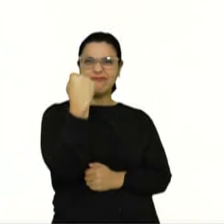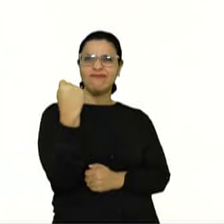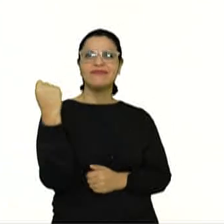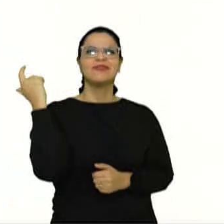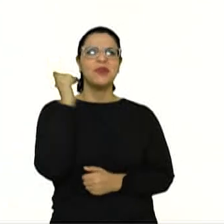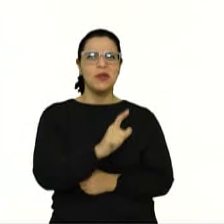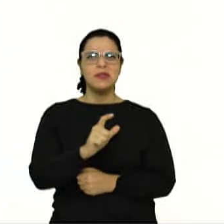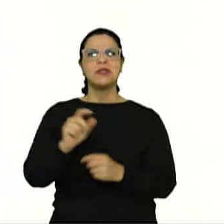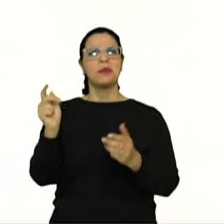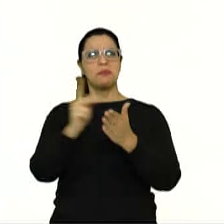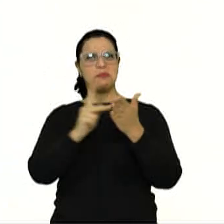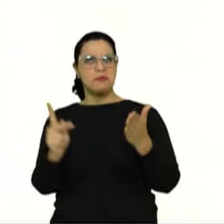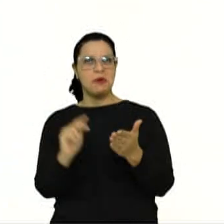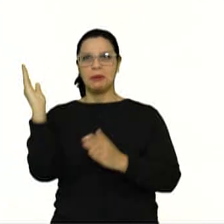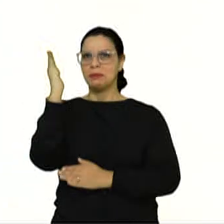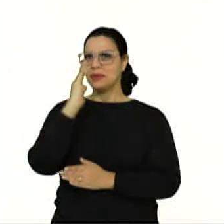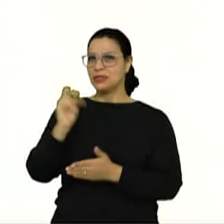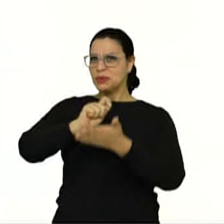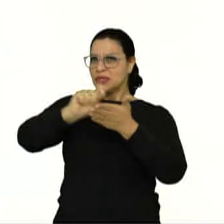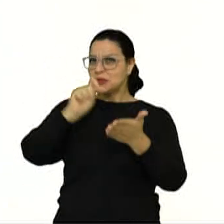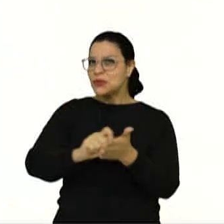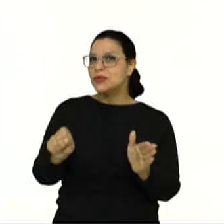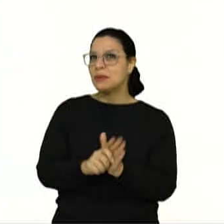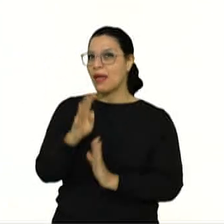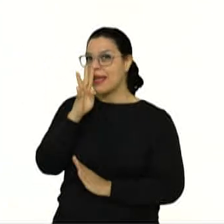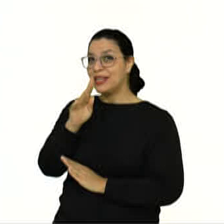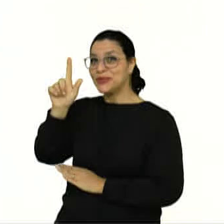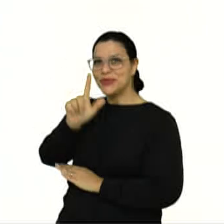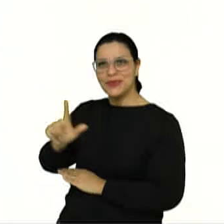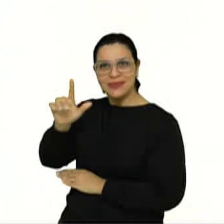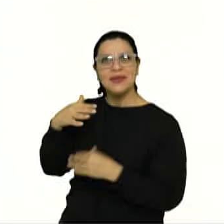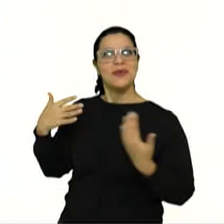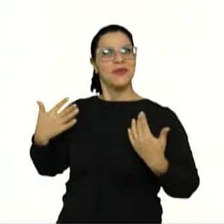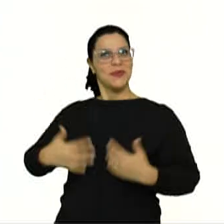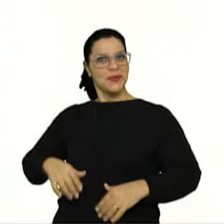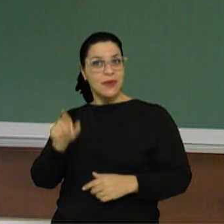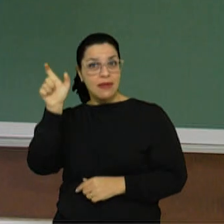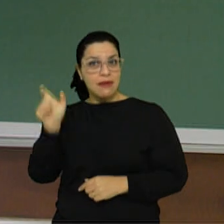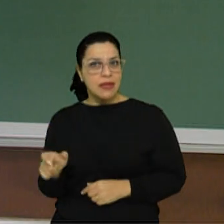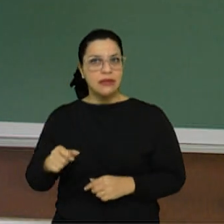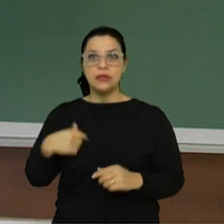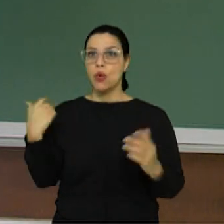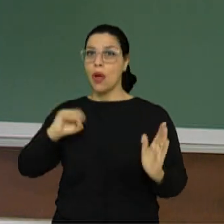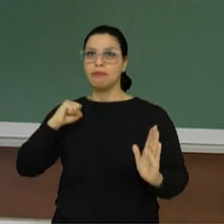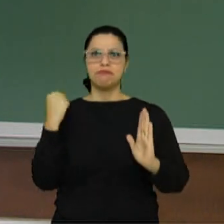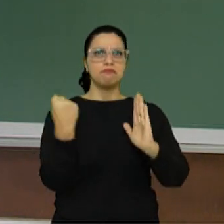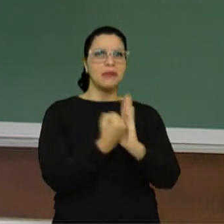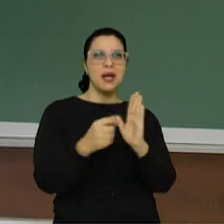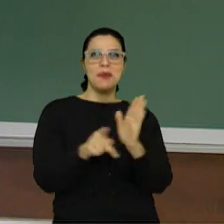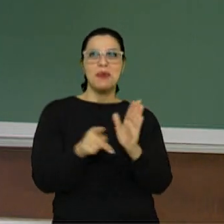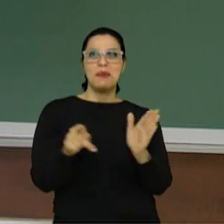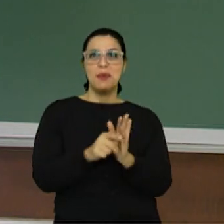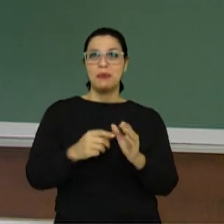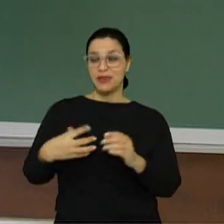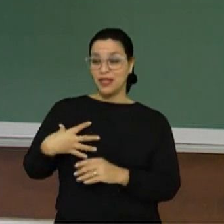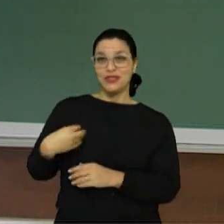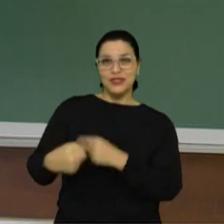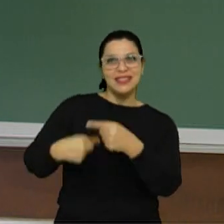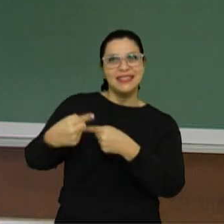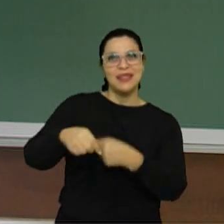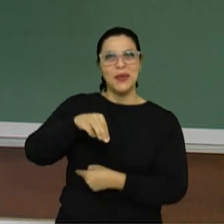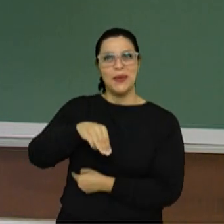Yes! Poeta brasileiro, escritor e crítico literário. Ele foi ícone da geração